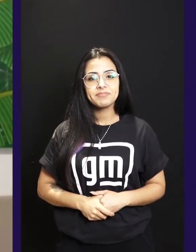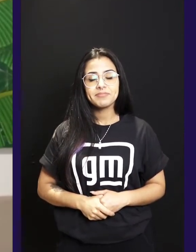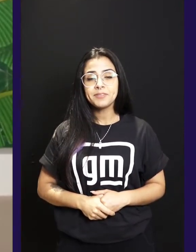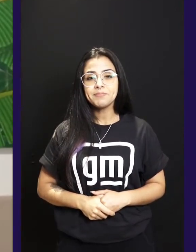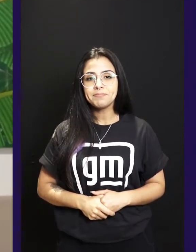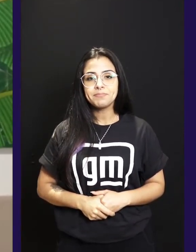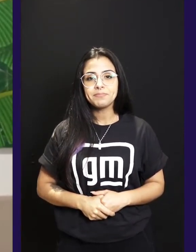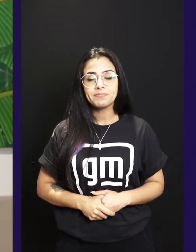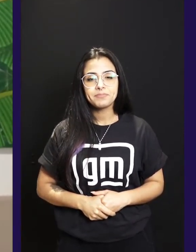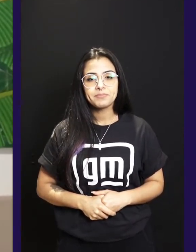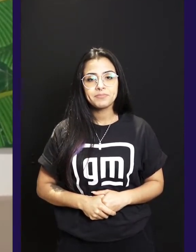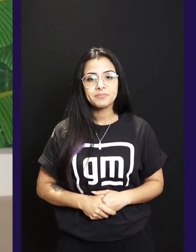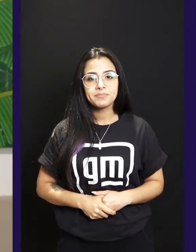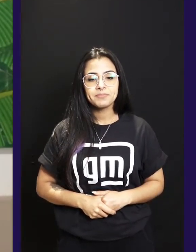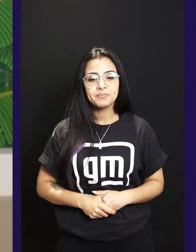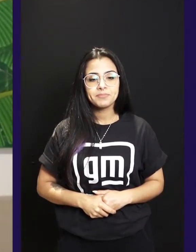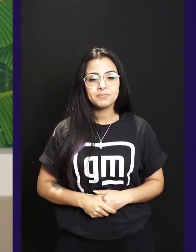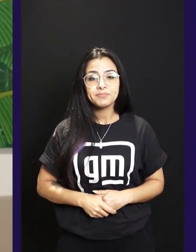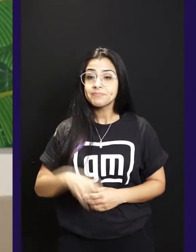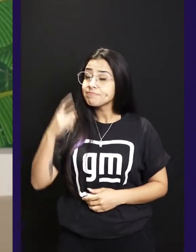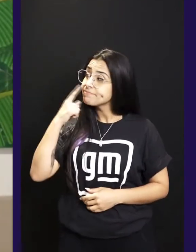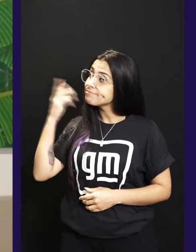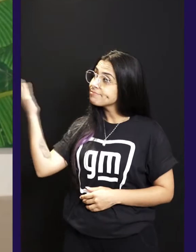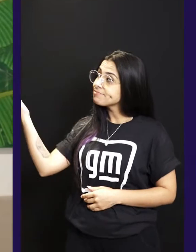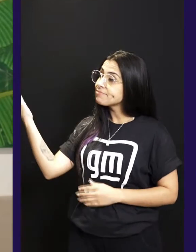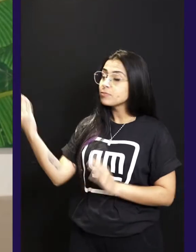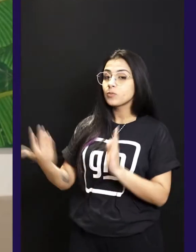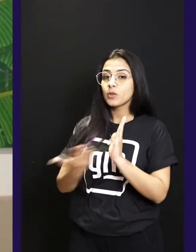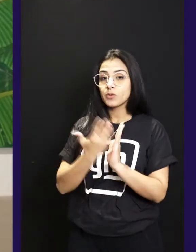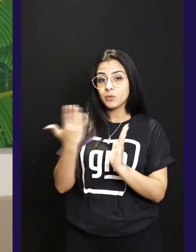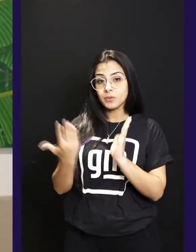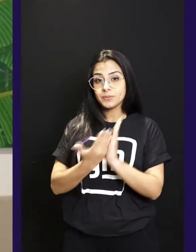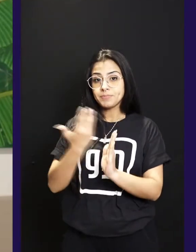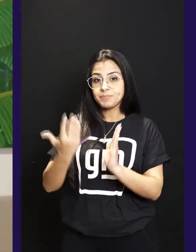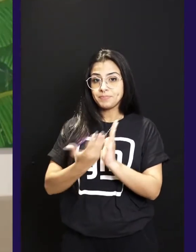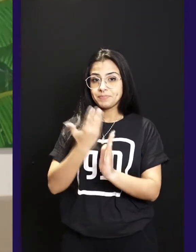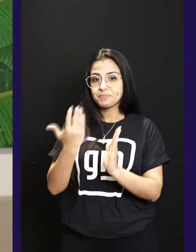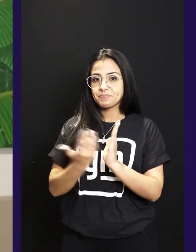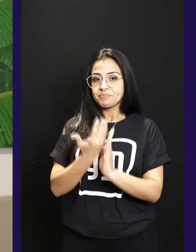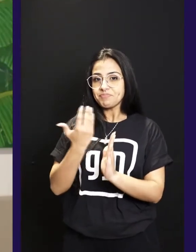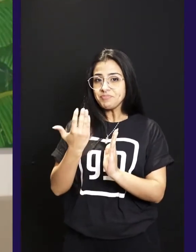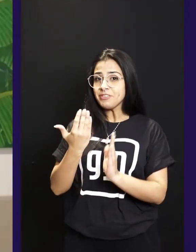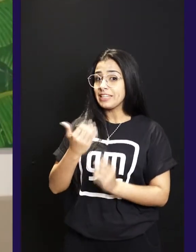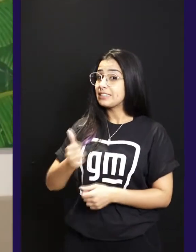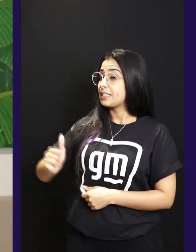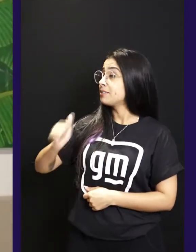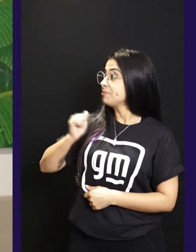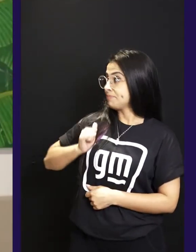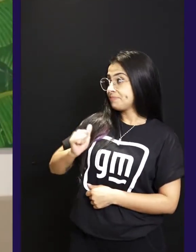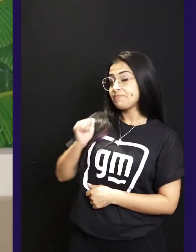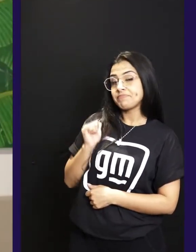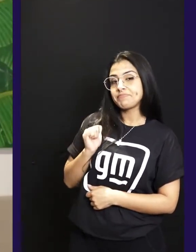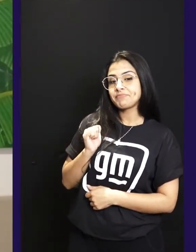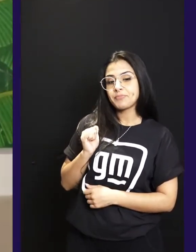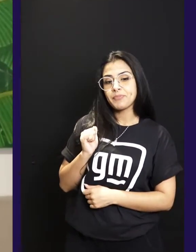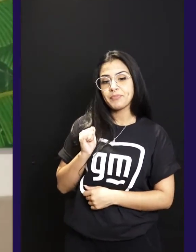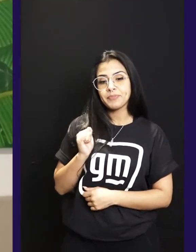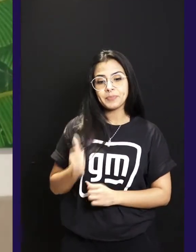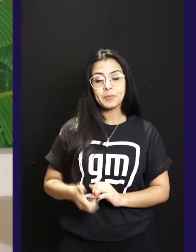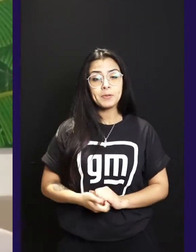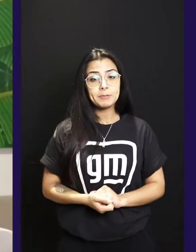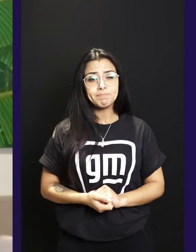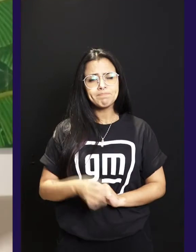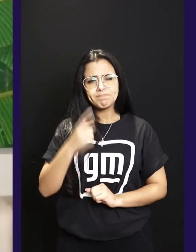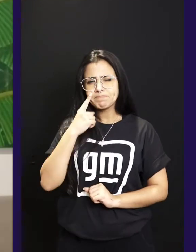daqui. É um livrinho de bolso que eu batizei de Manual Empresa de Respeito. Nesse livrinho,